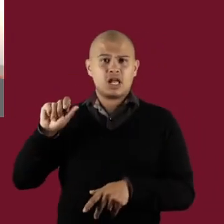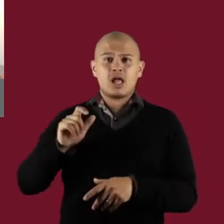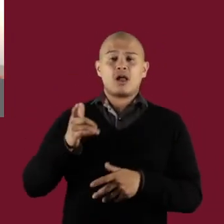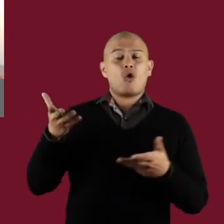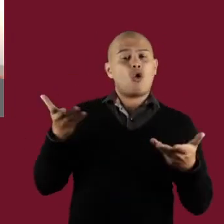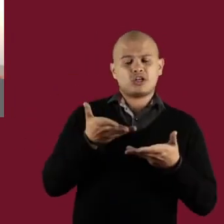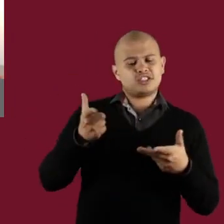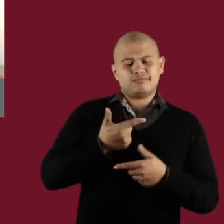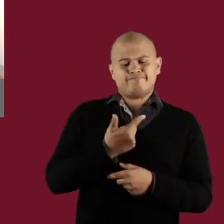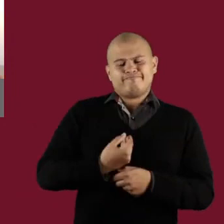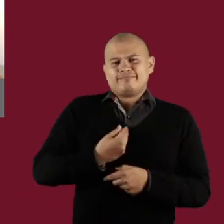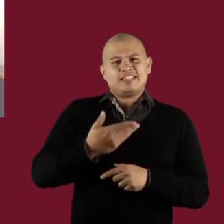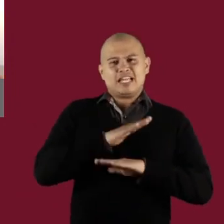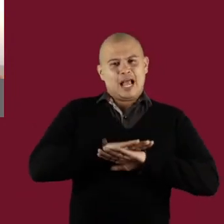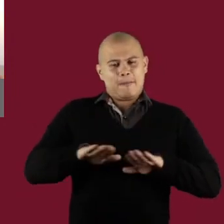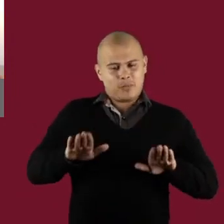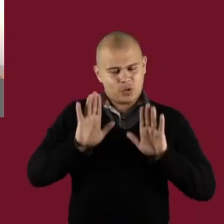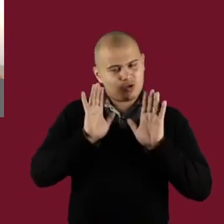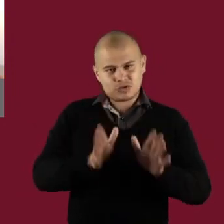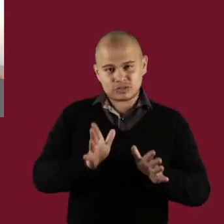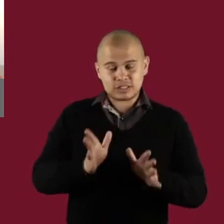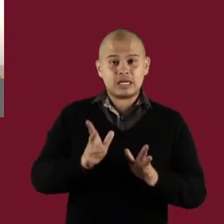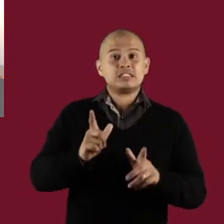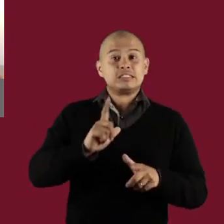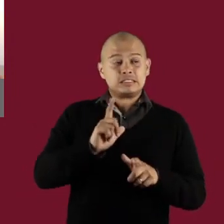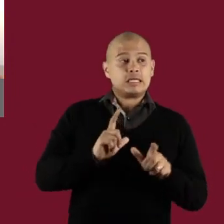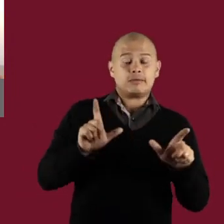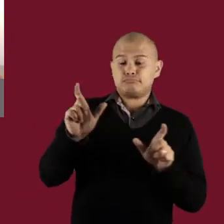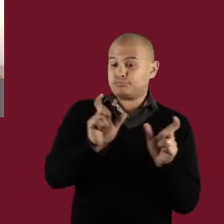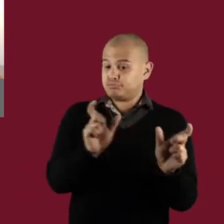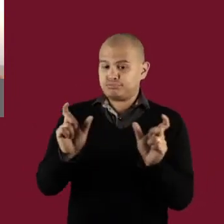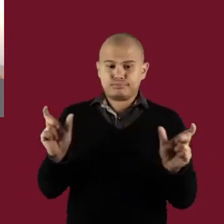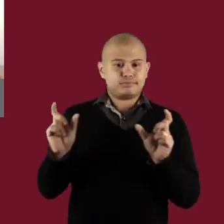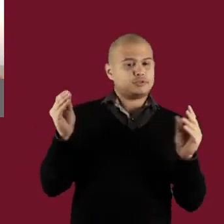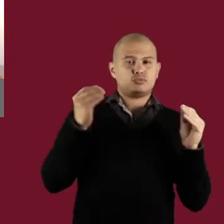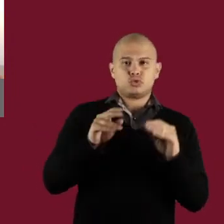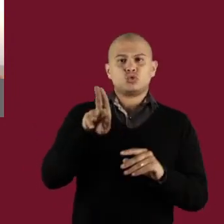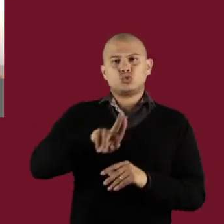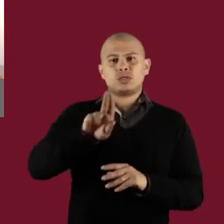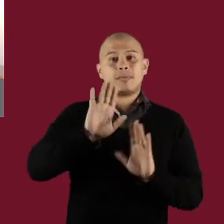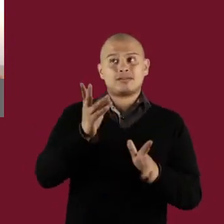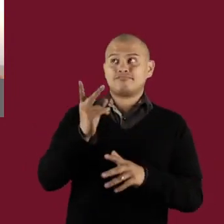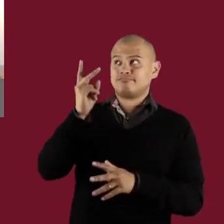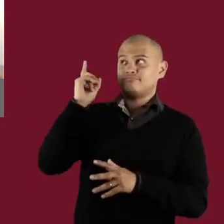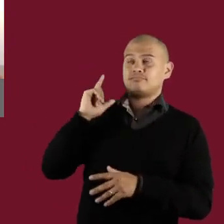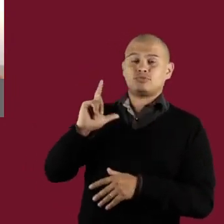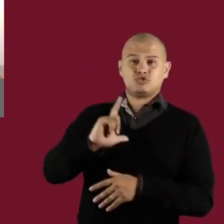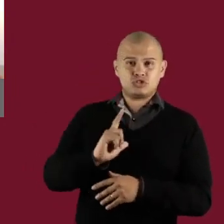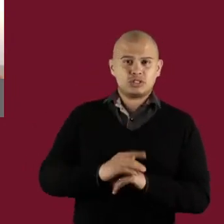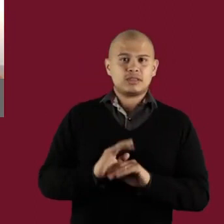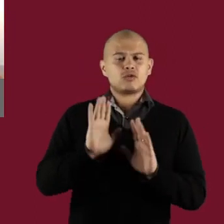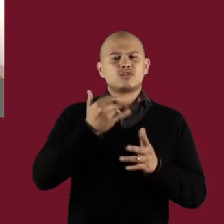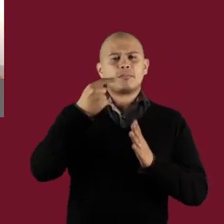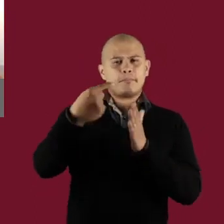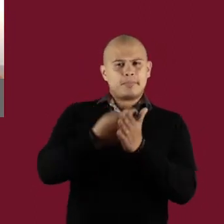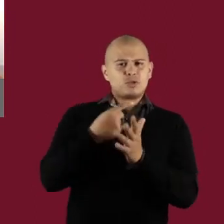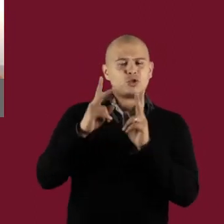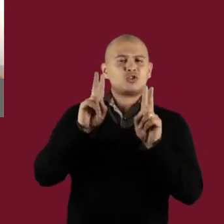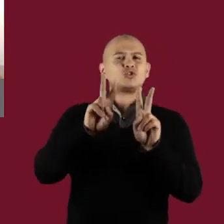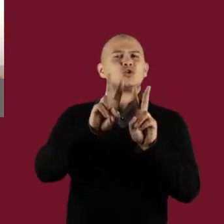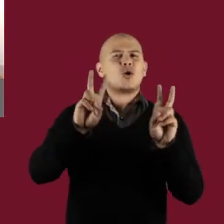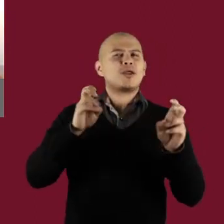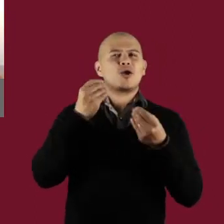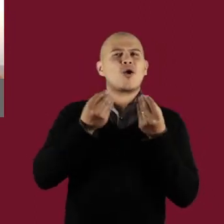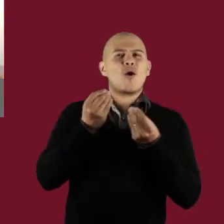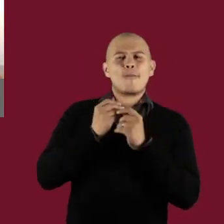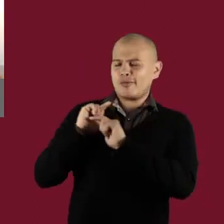Não existe mais, a gente abraça todas essas variantes, mas naquela época existia. Então, Francis, sobre a sua pergunta da nossa origem, das